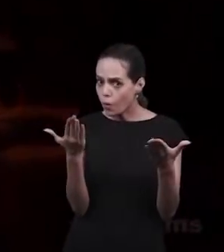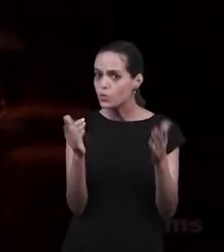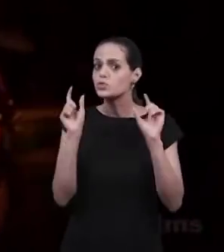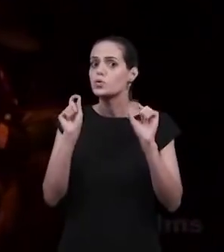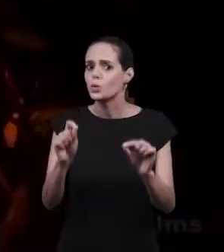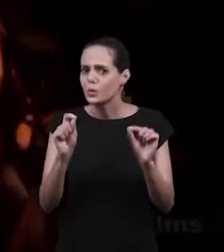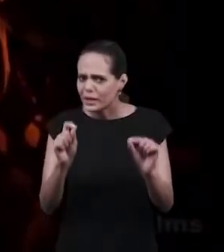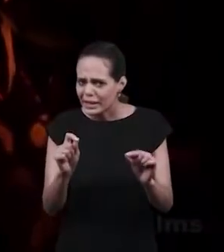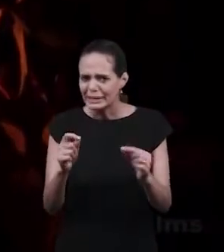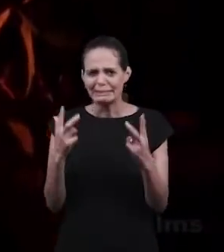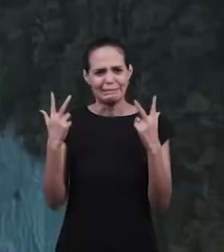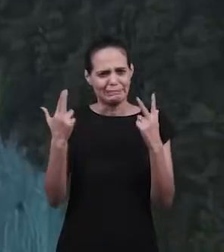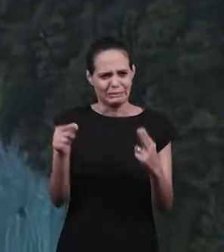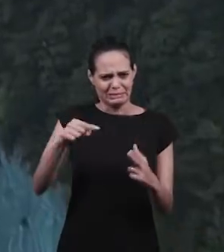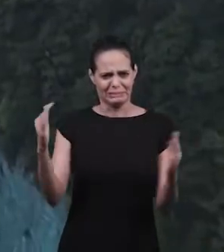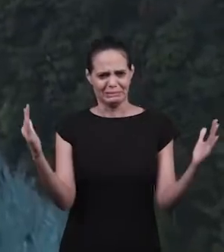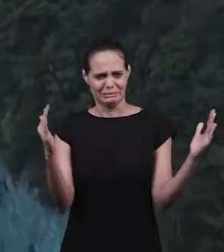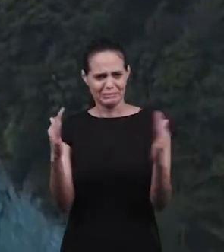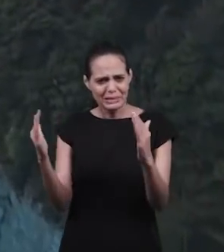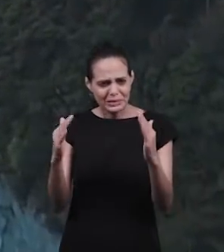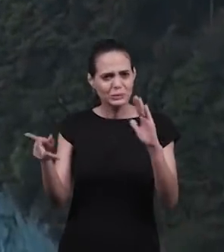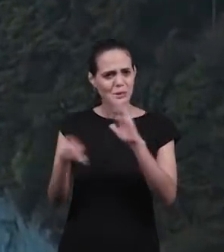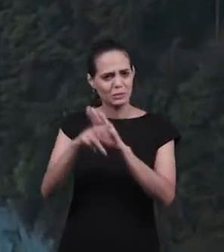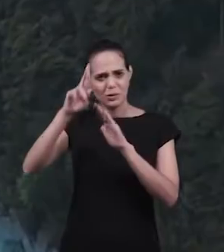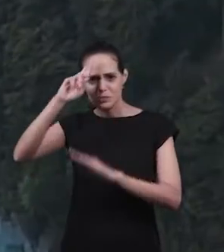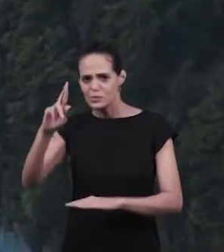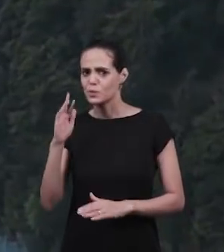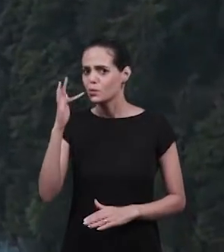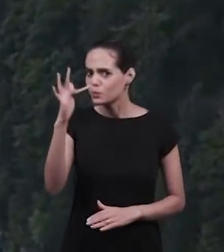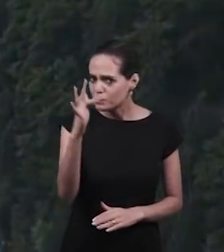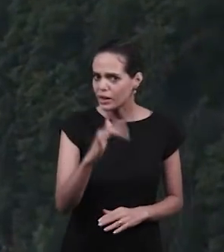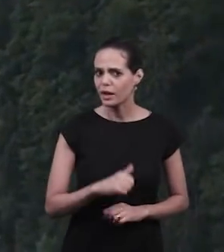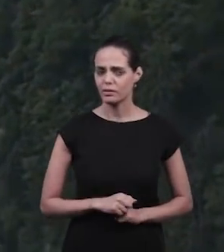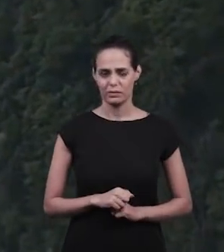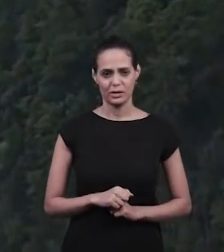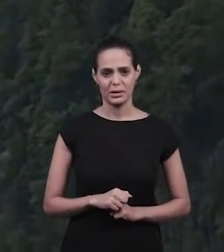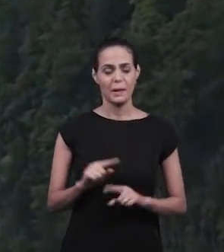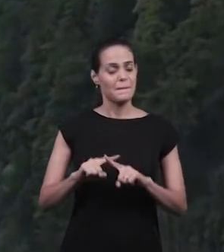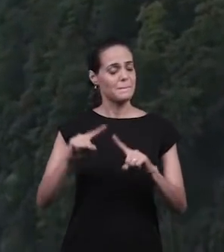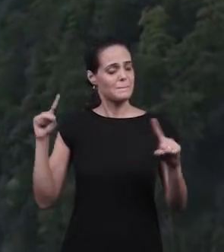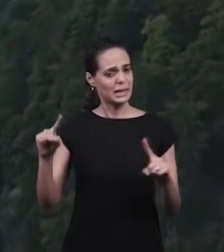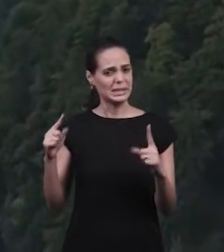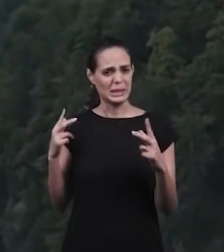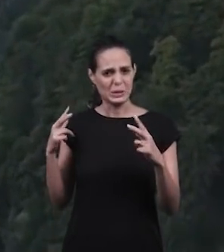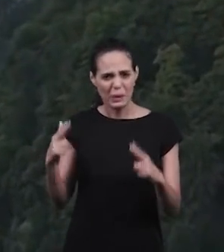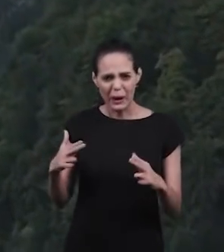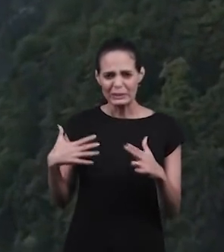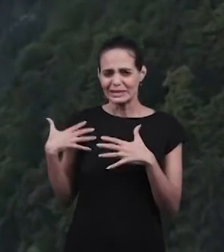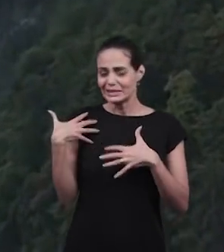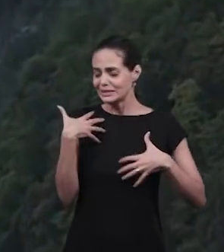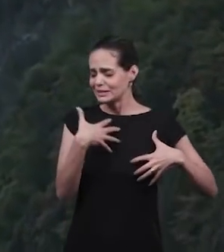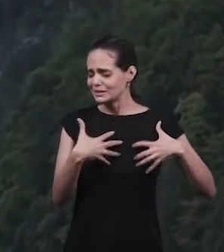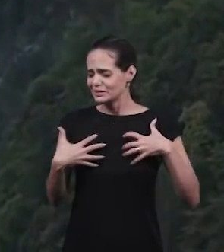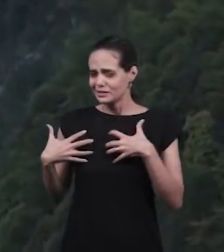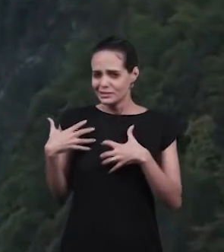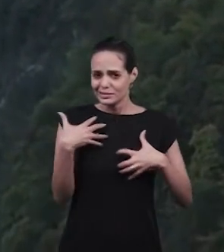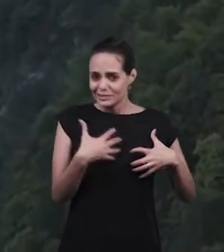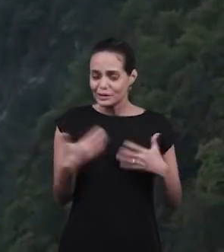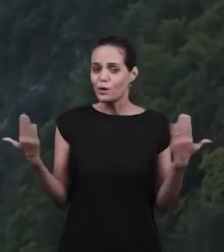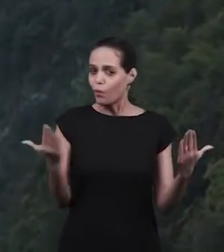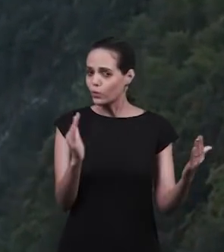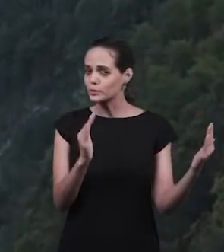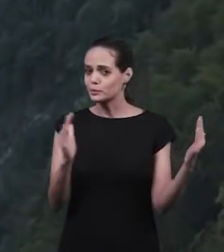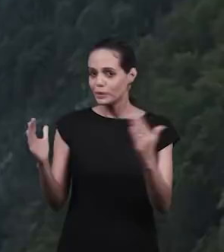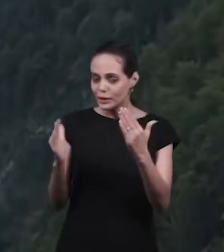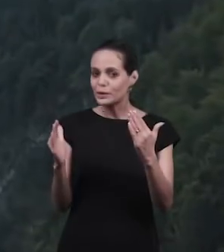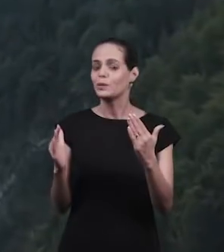devorou. Porém não houve agonia como nesse dia do Senhor. Porém não